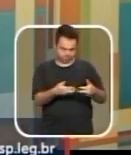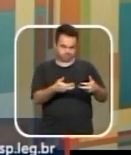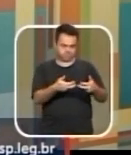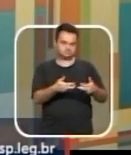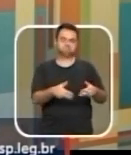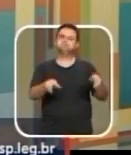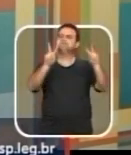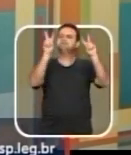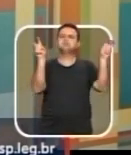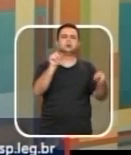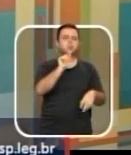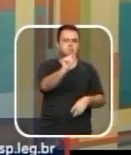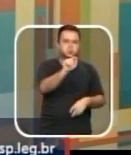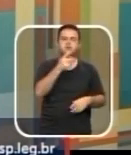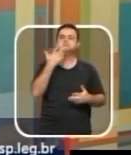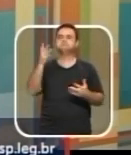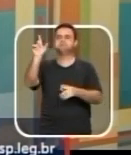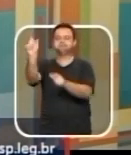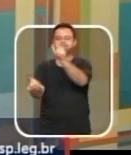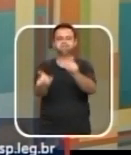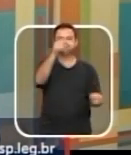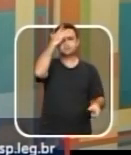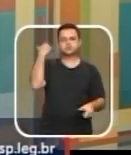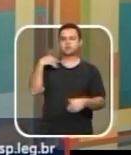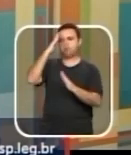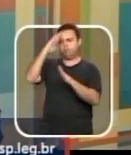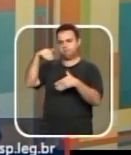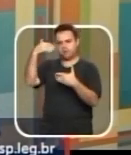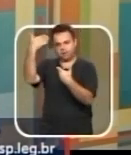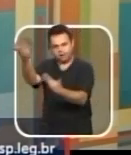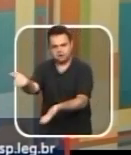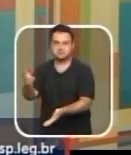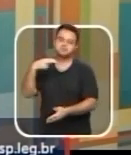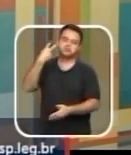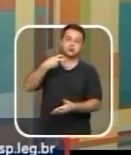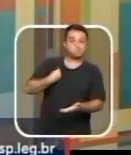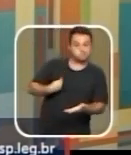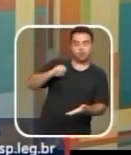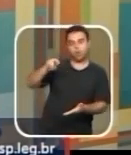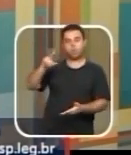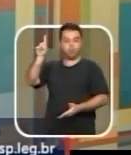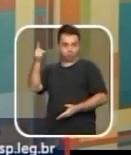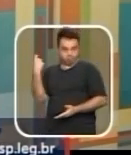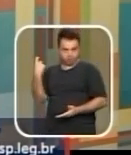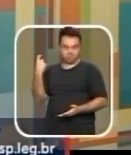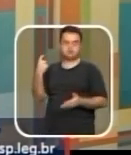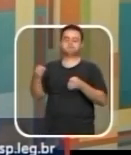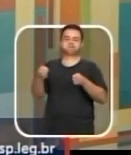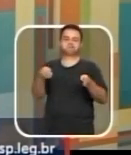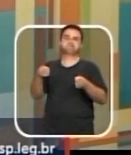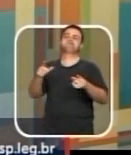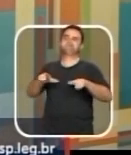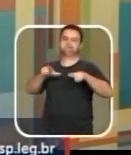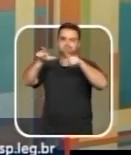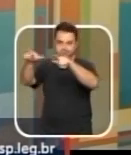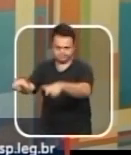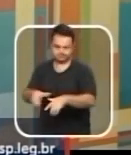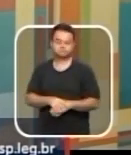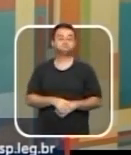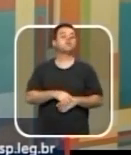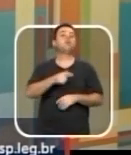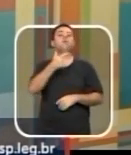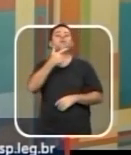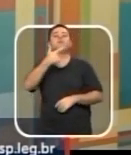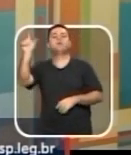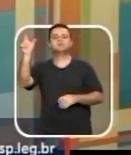altera o prazo para a entrega das homenagens pelos vereadores, reeleitos ou não. Outro regulamenta a Lei Geral de Proteção de Dados